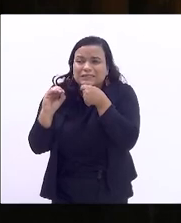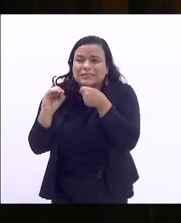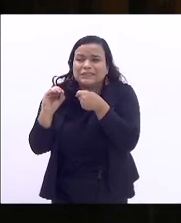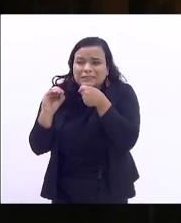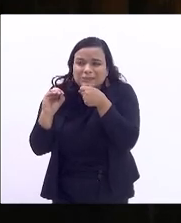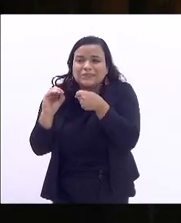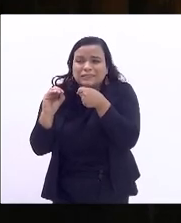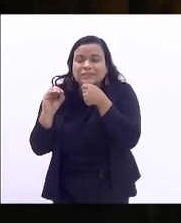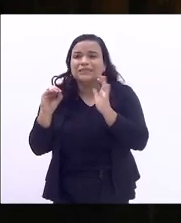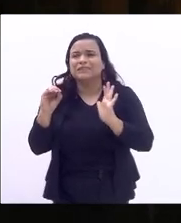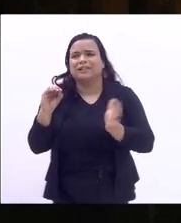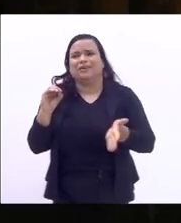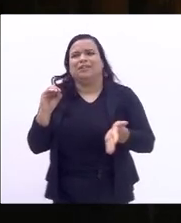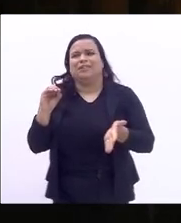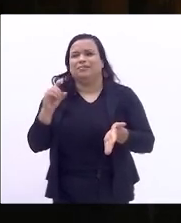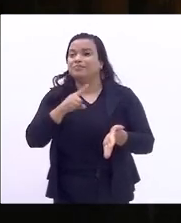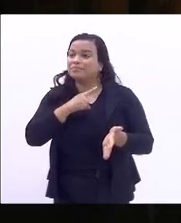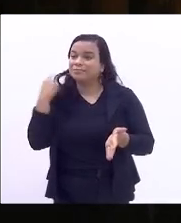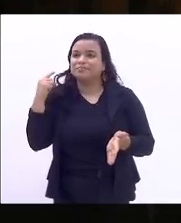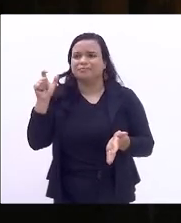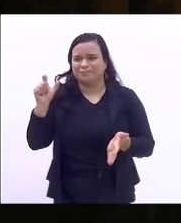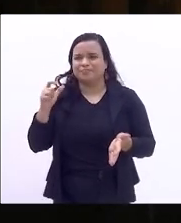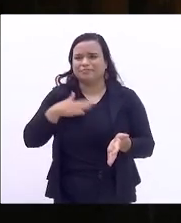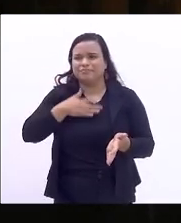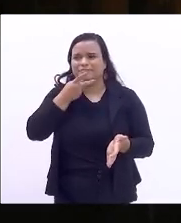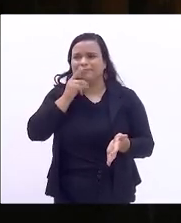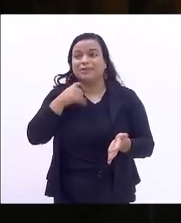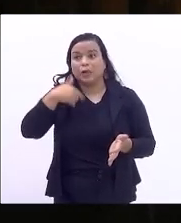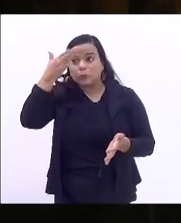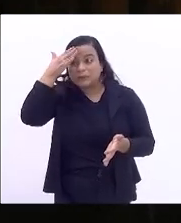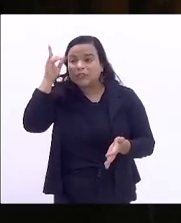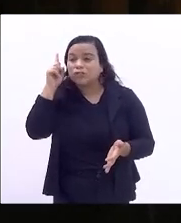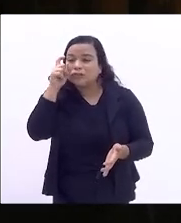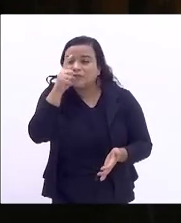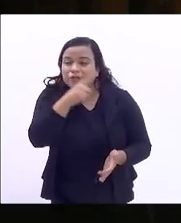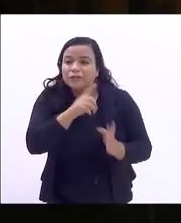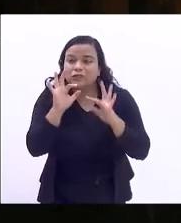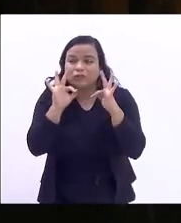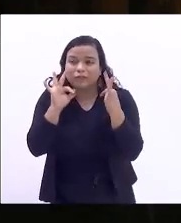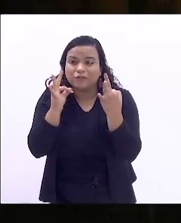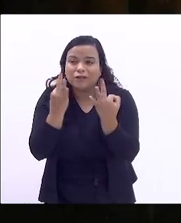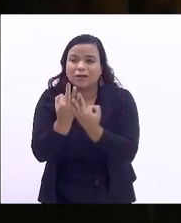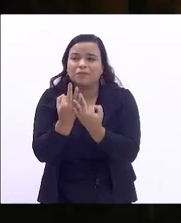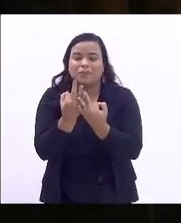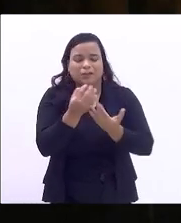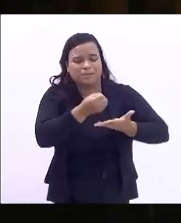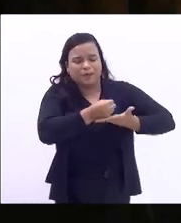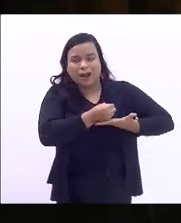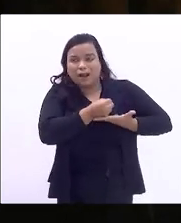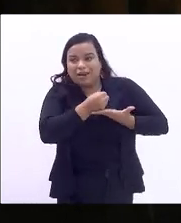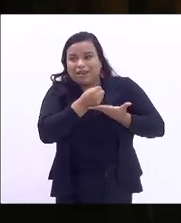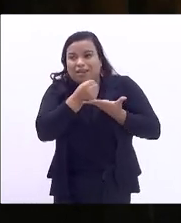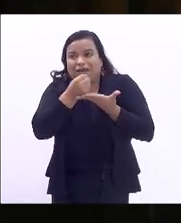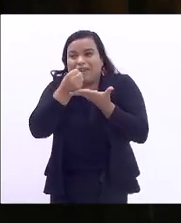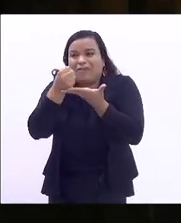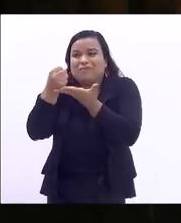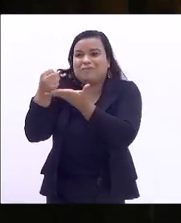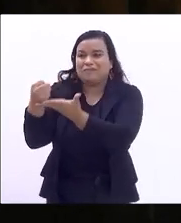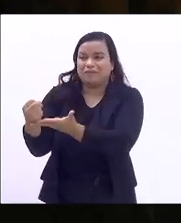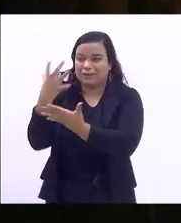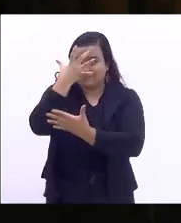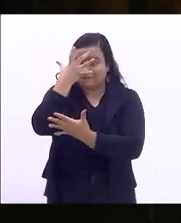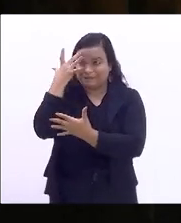eu sei e testifico a dificuldade para os familiares ter que levar